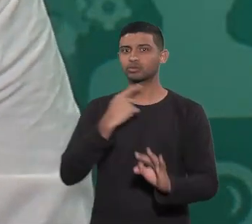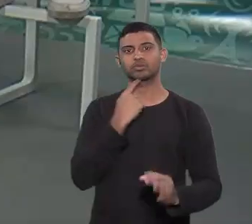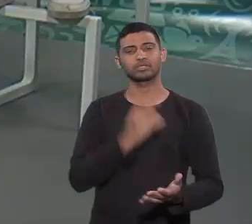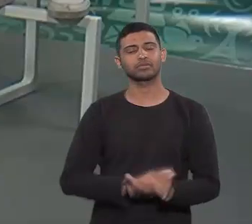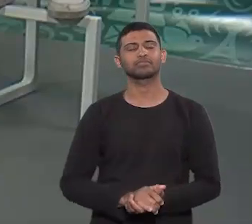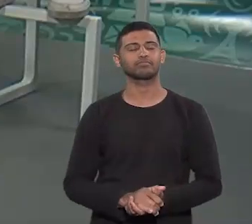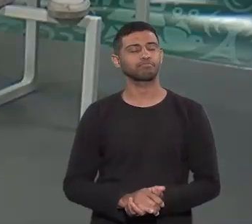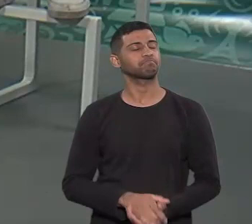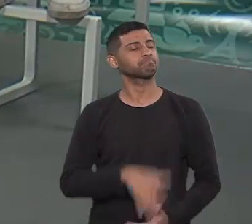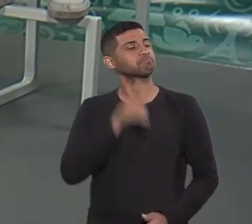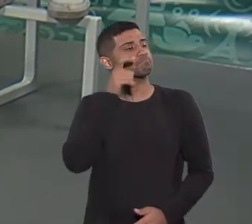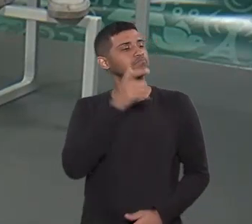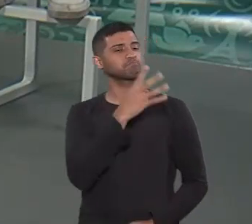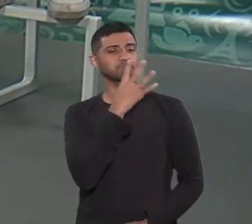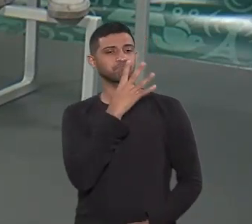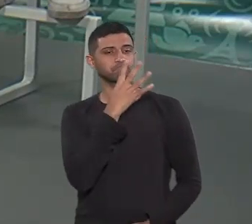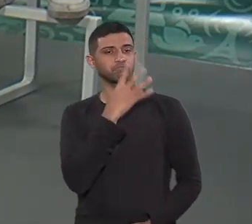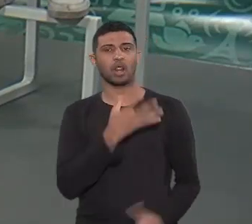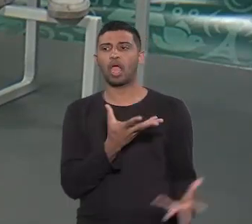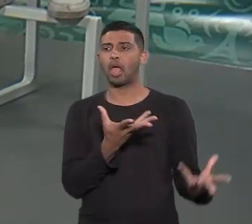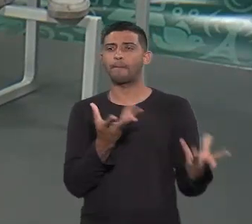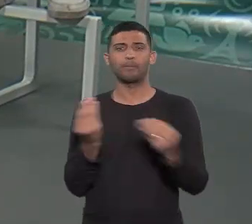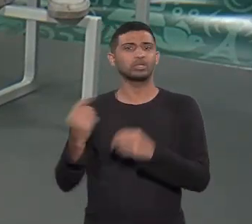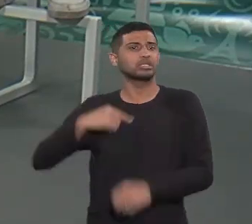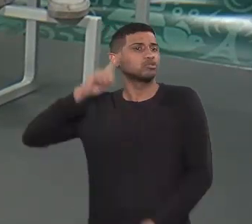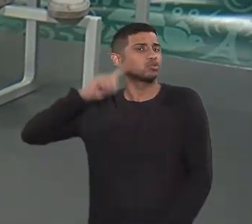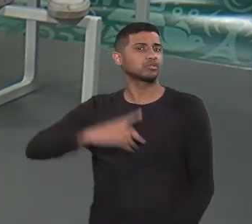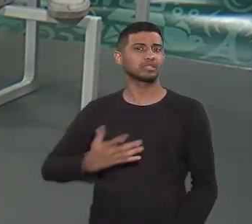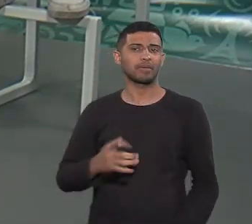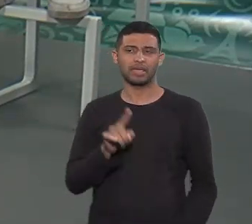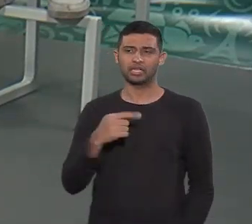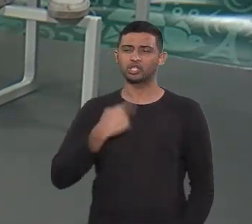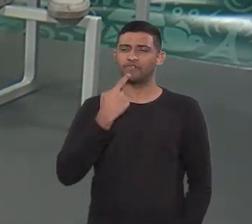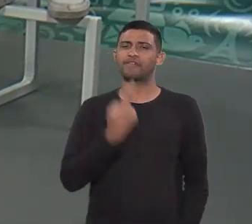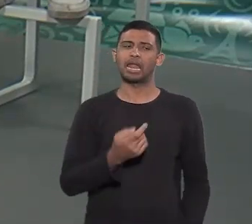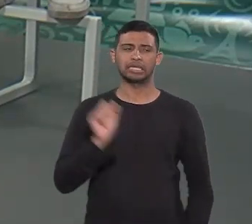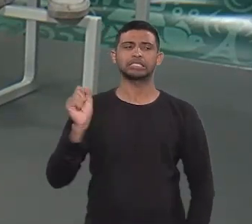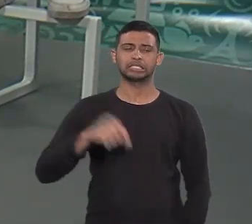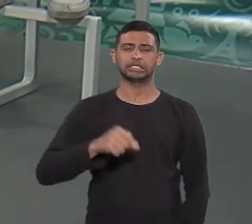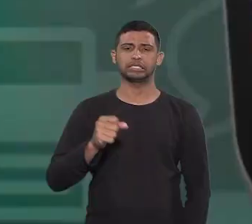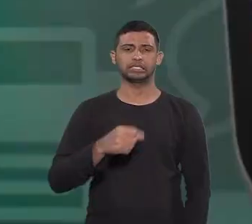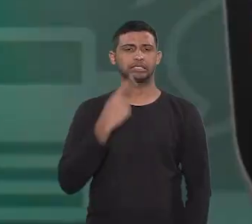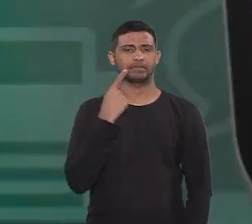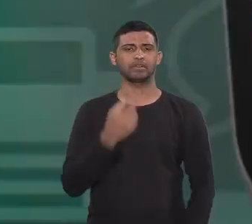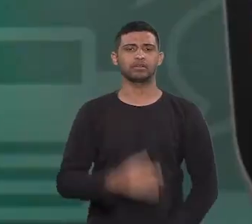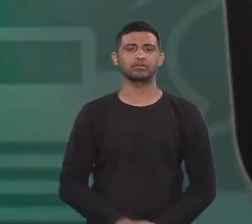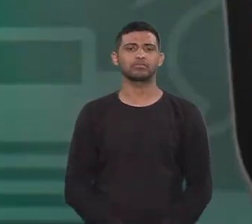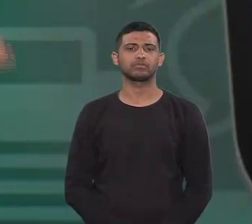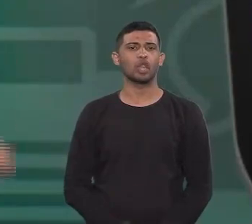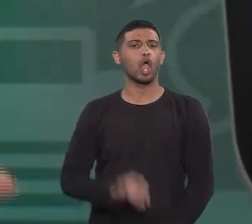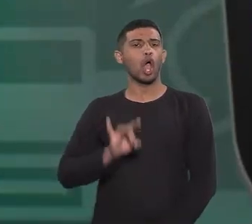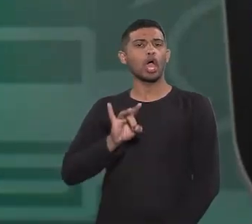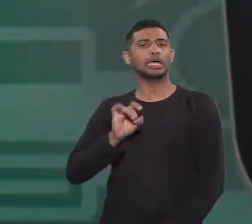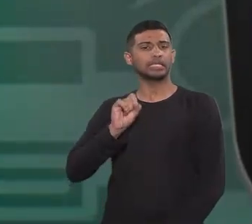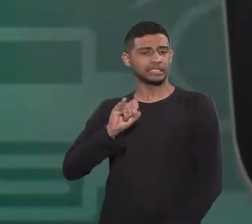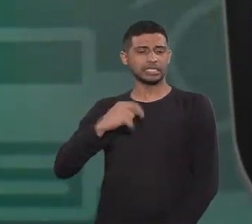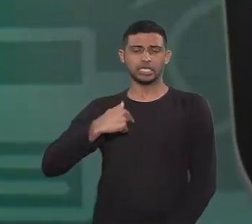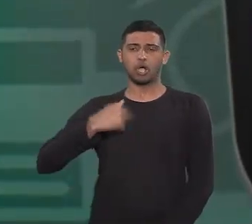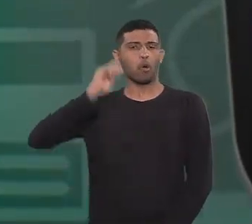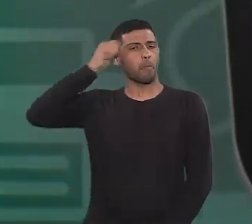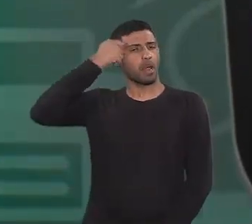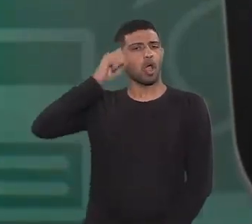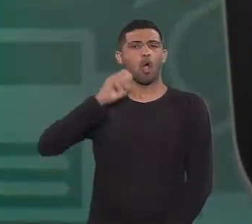é interessante que muita gente, por desconhecimento, afirma que só por ser